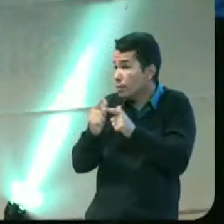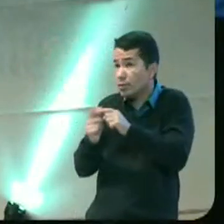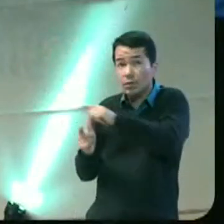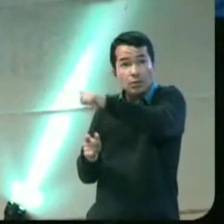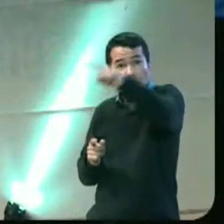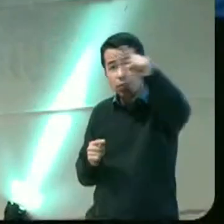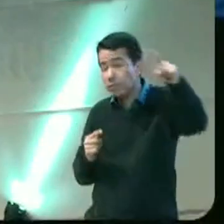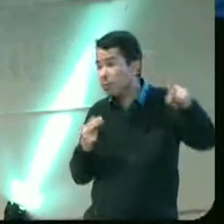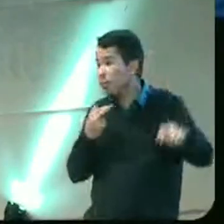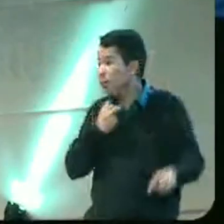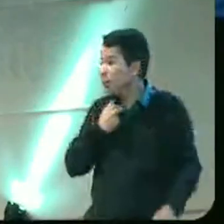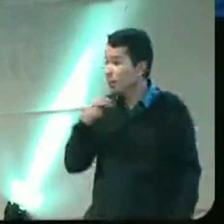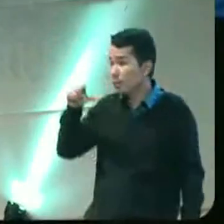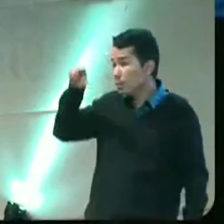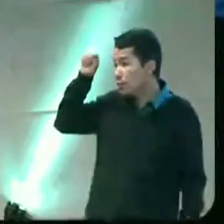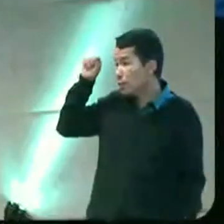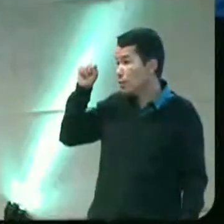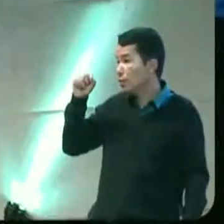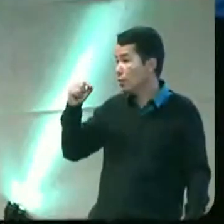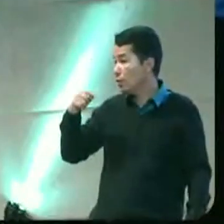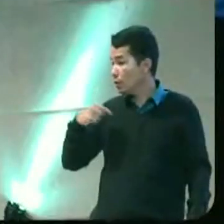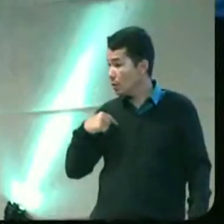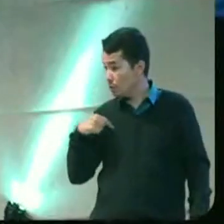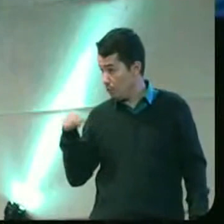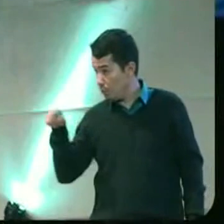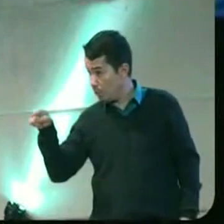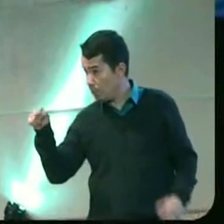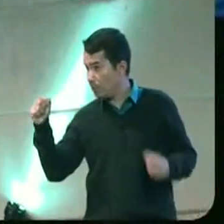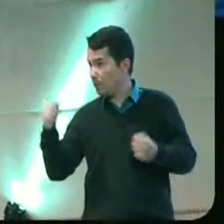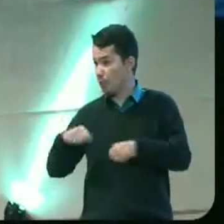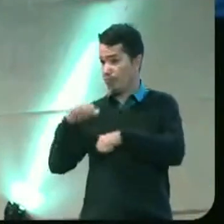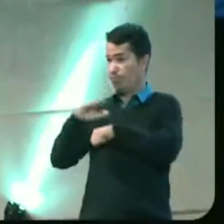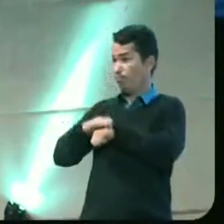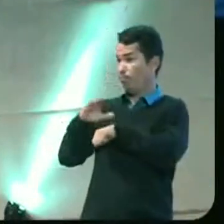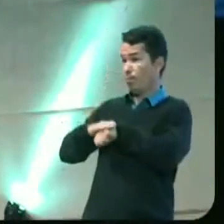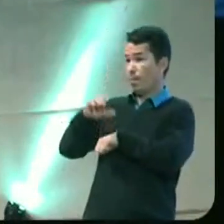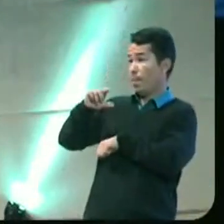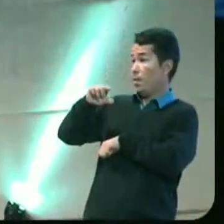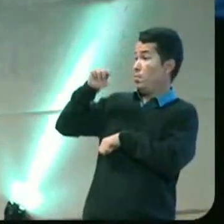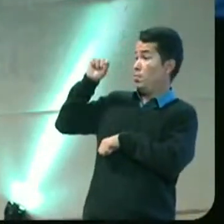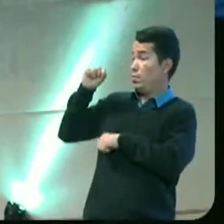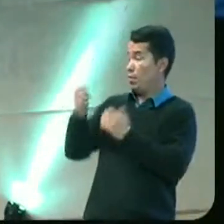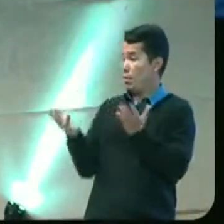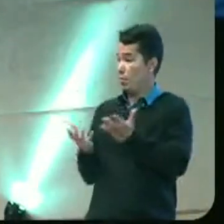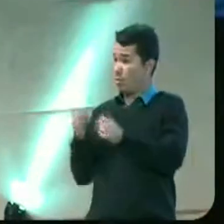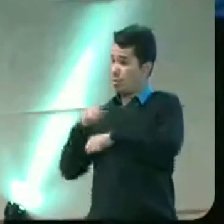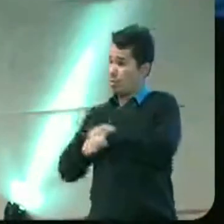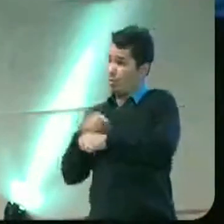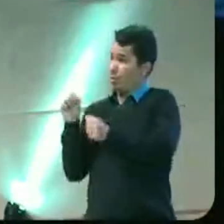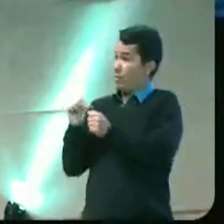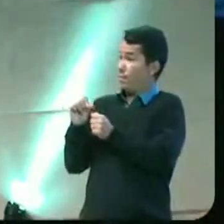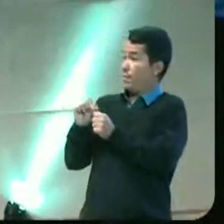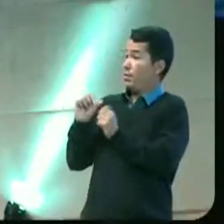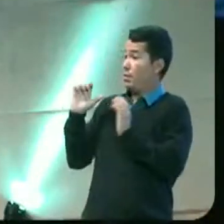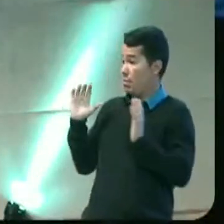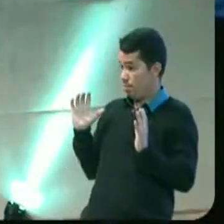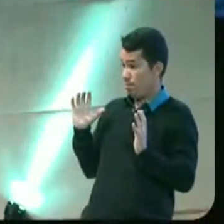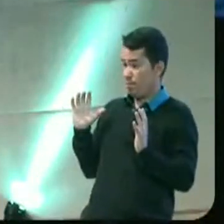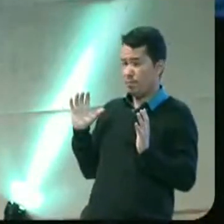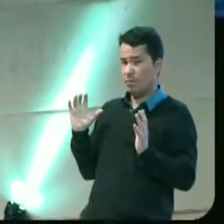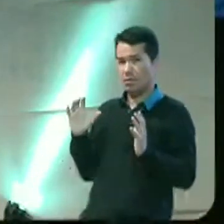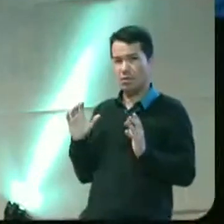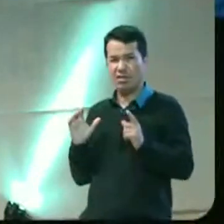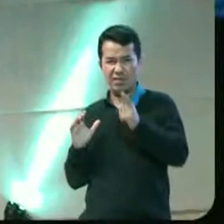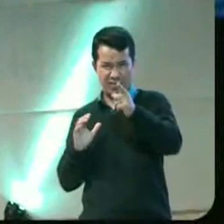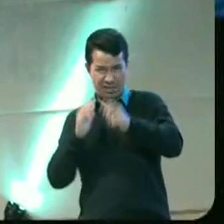decidir. O que nos cabe é decidir o que fazer com o tempo que nos é dado. Nós não temos o que fazer, gente. Não dá